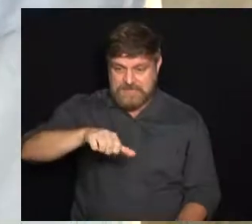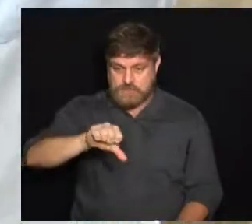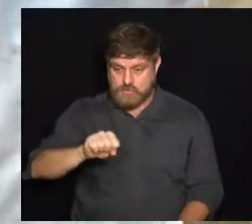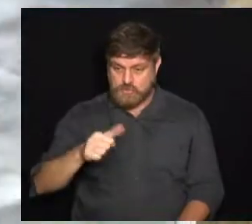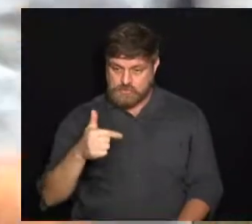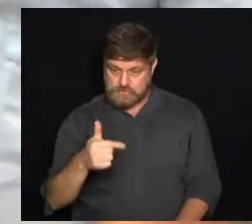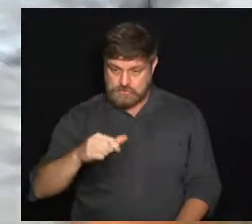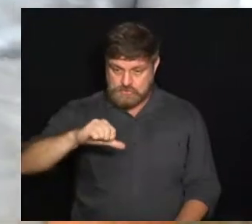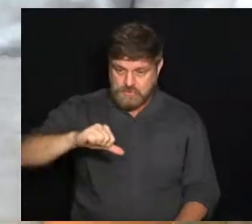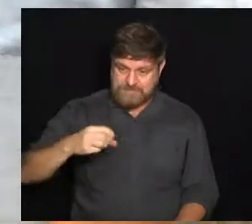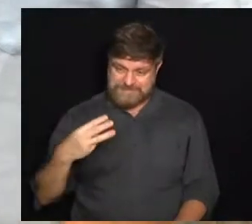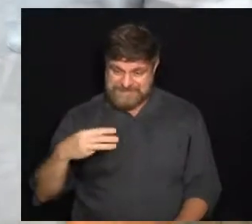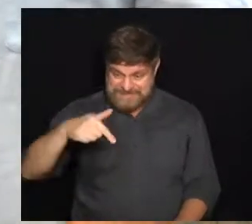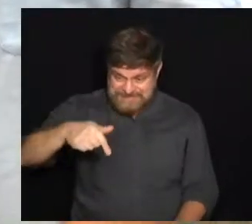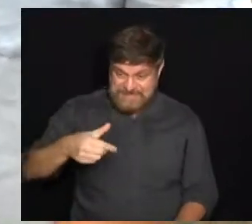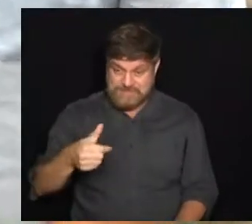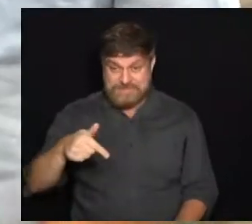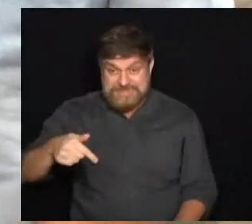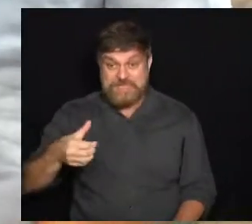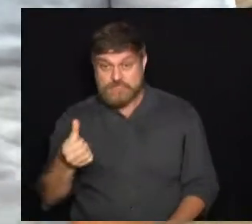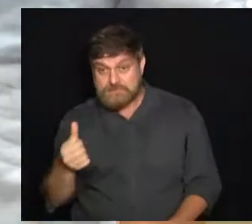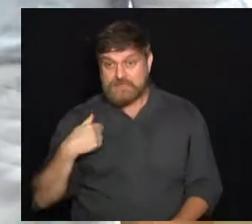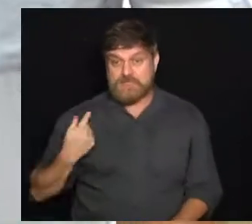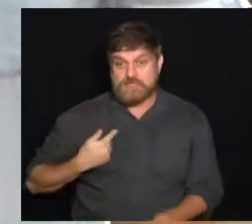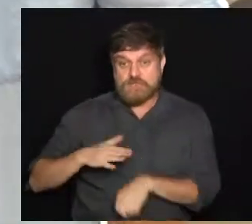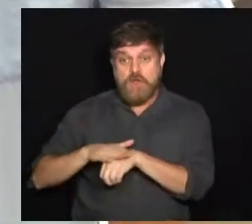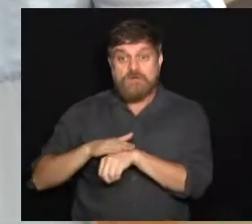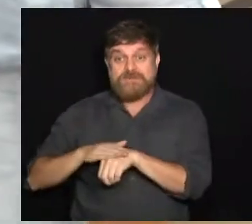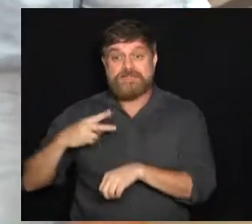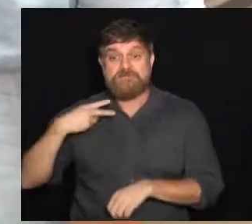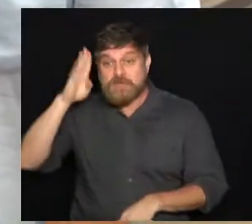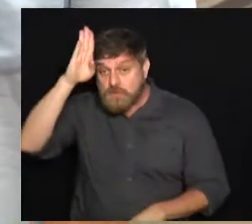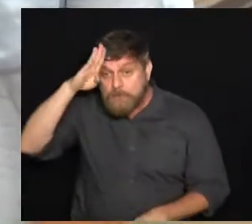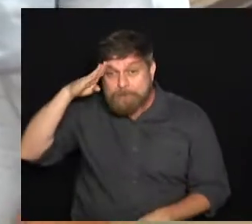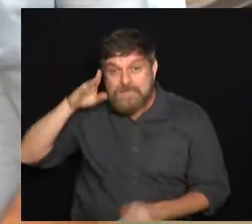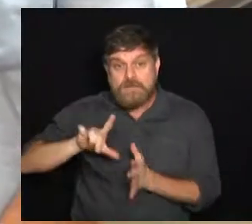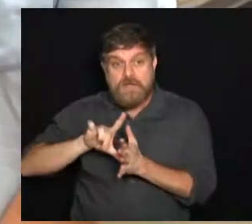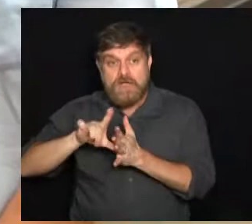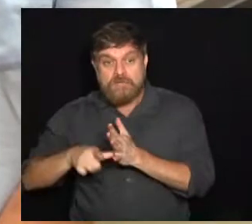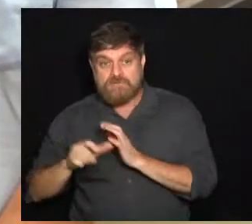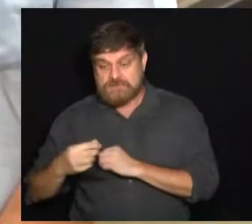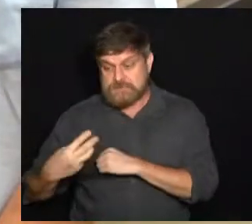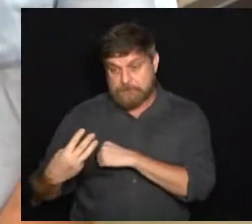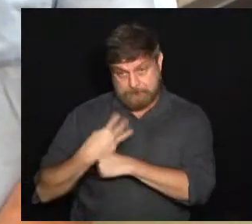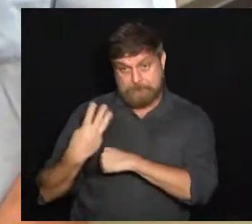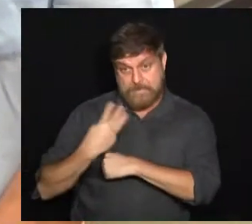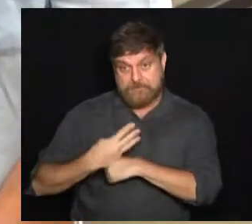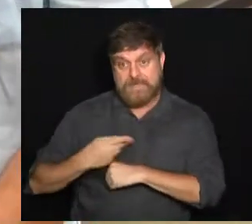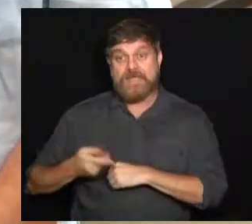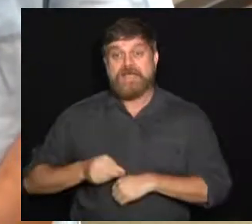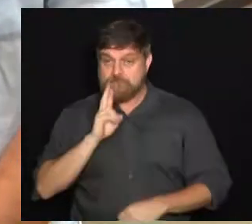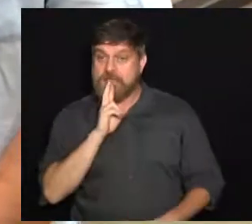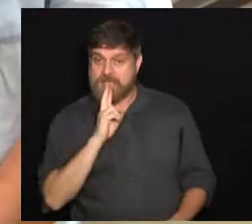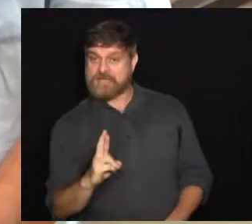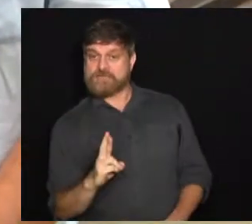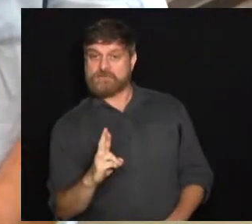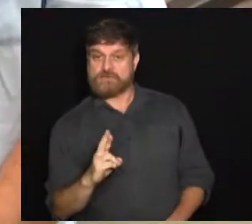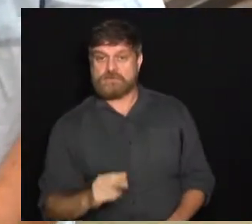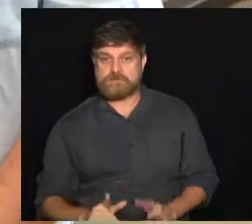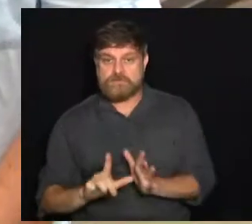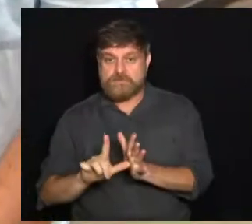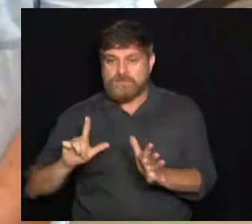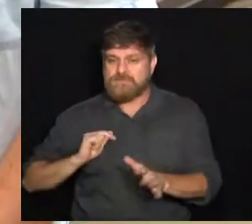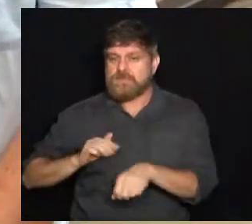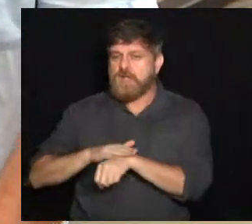97829 3776. A gente vai continuar aqui com o vereador Pedro Tourinho, que daqui a pouco, se você mandar a sua pergunta, ele vai responder. Mas antes, a gente